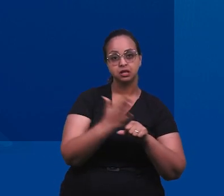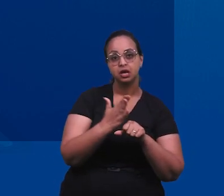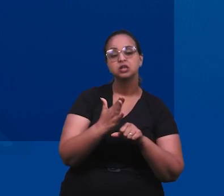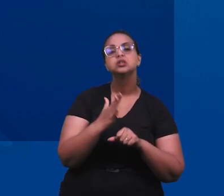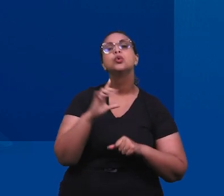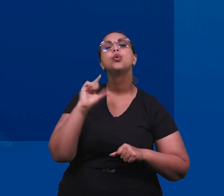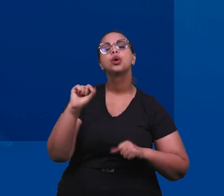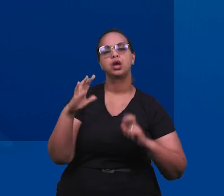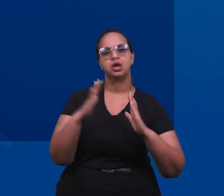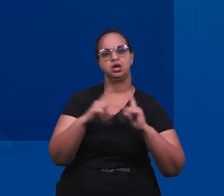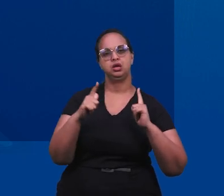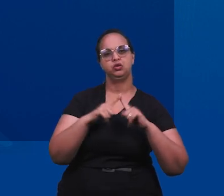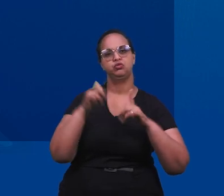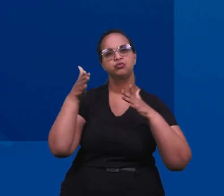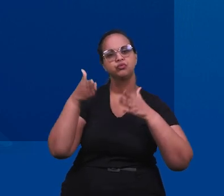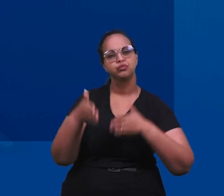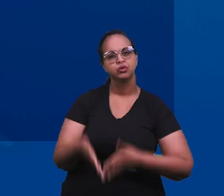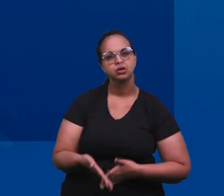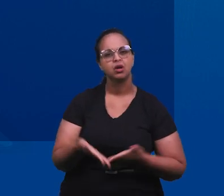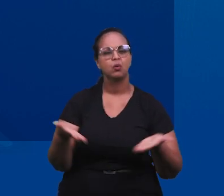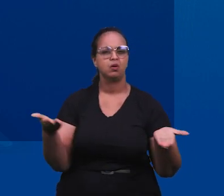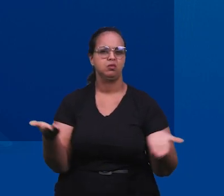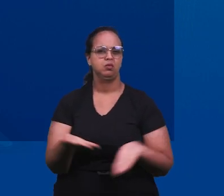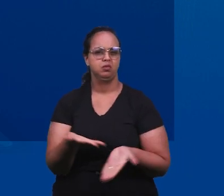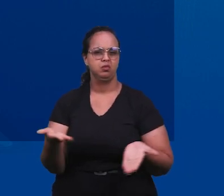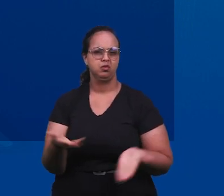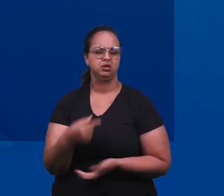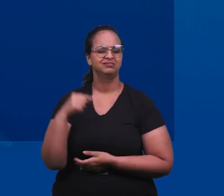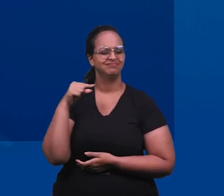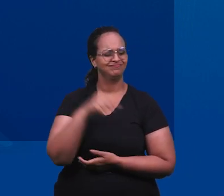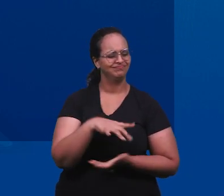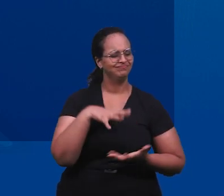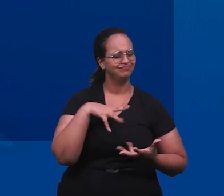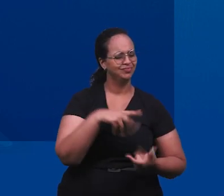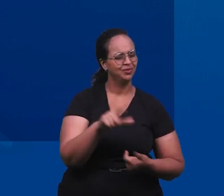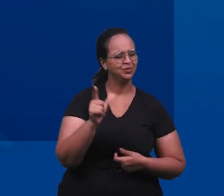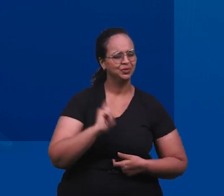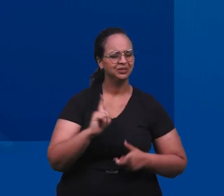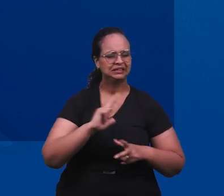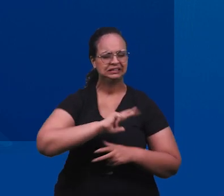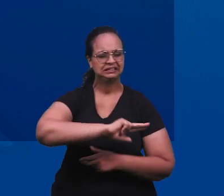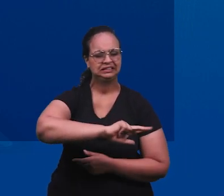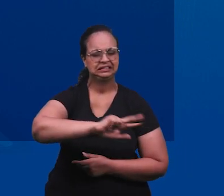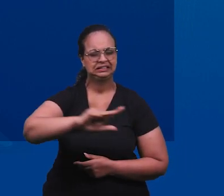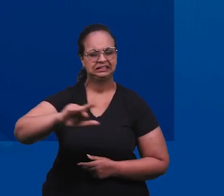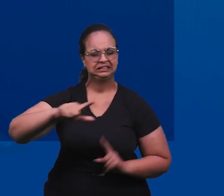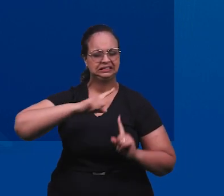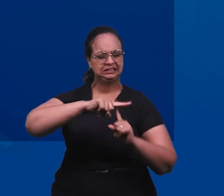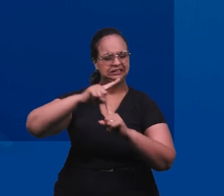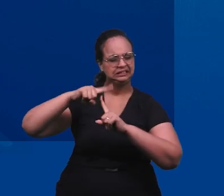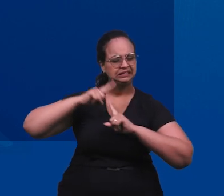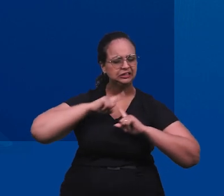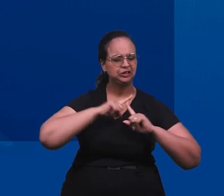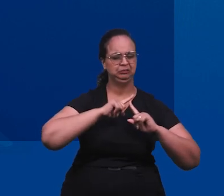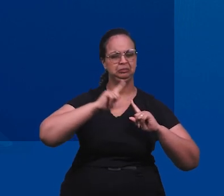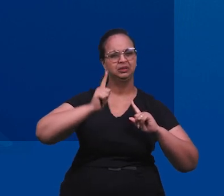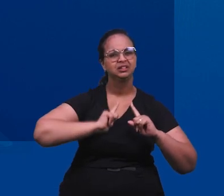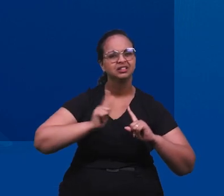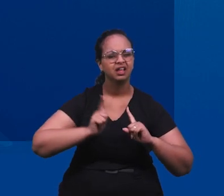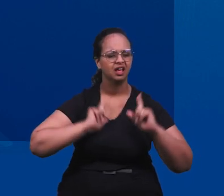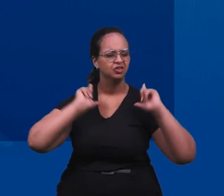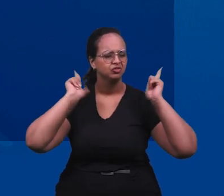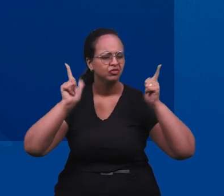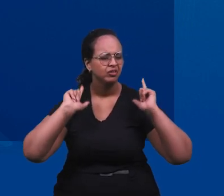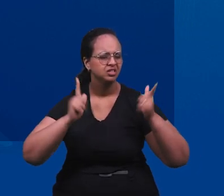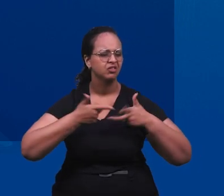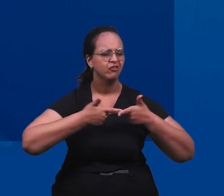fiel, nós entendemos que o mundo está aí, com os diversos movimentos, com as diversas coisas que